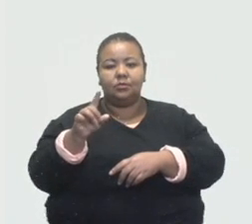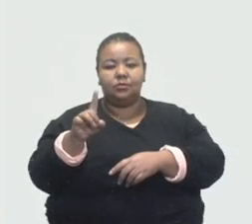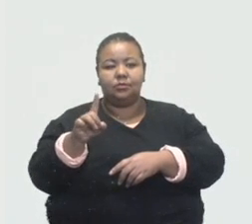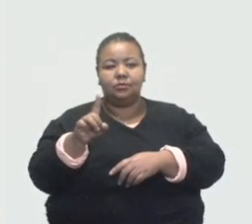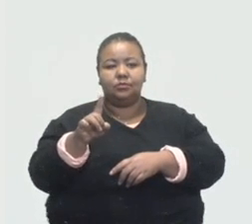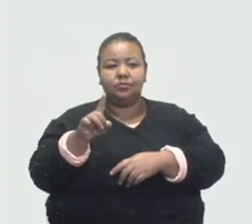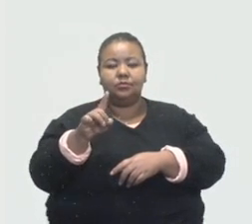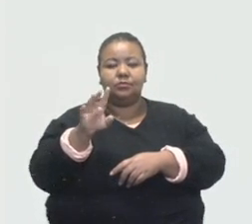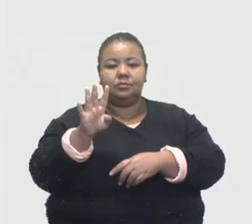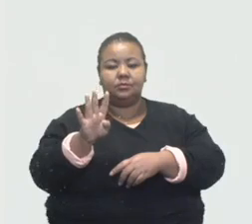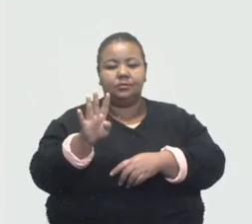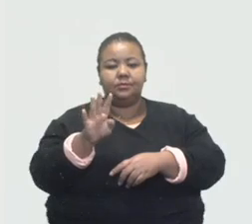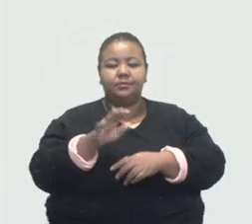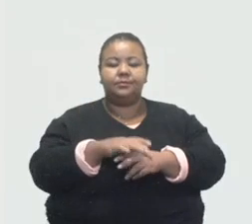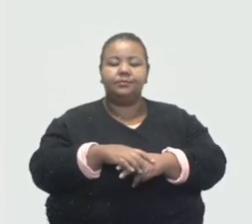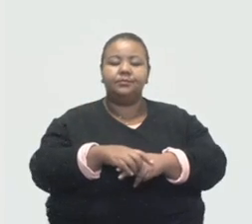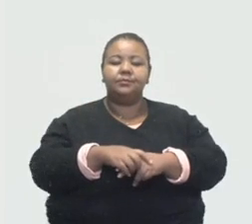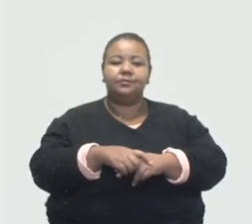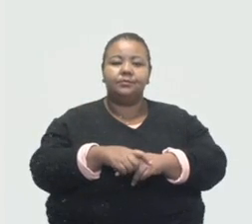4.